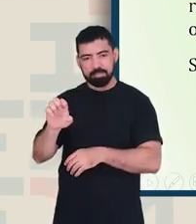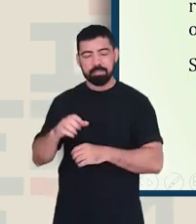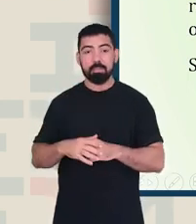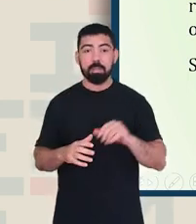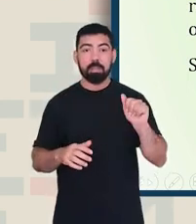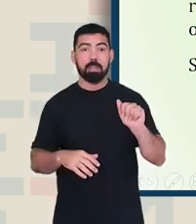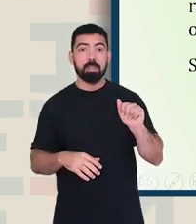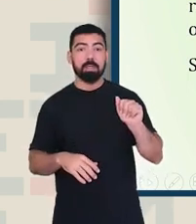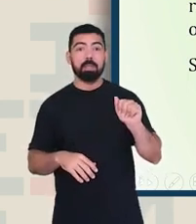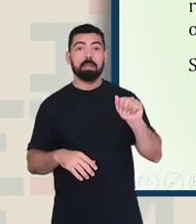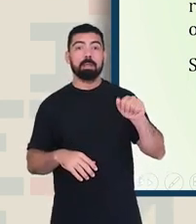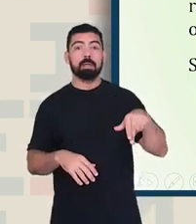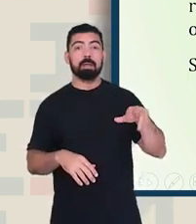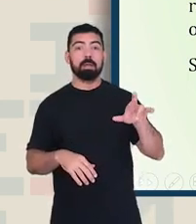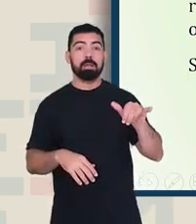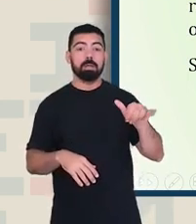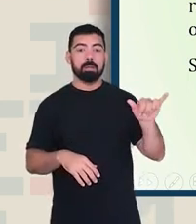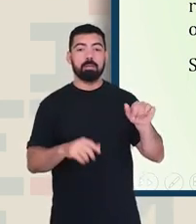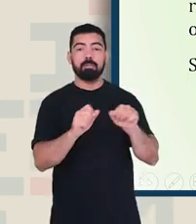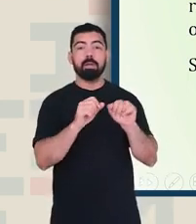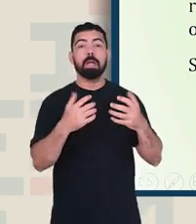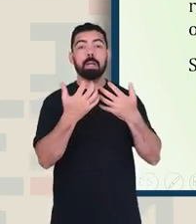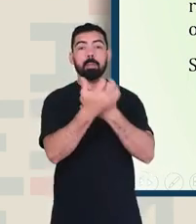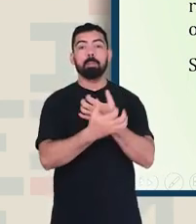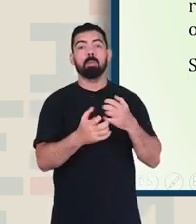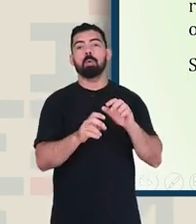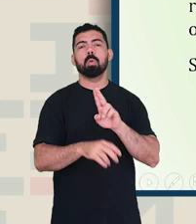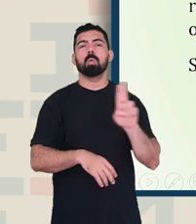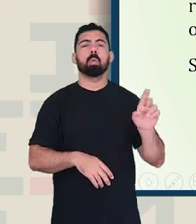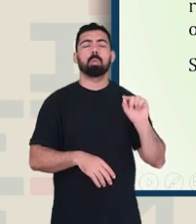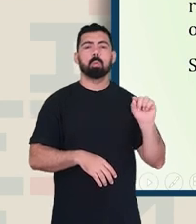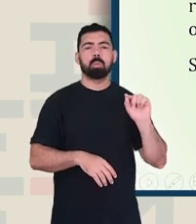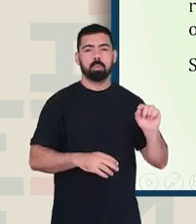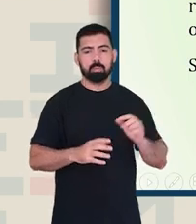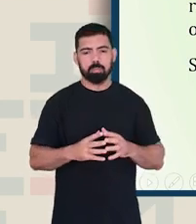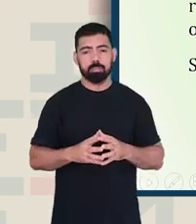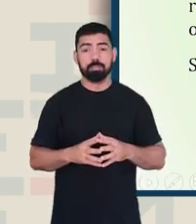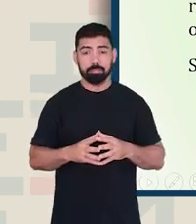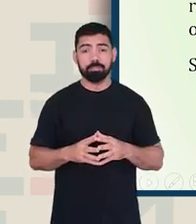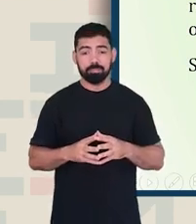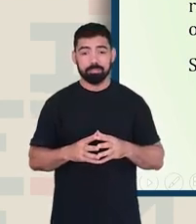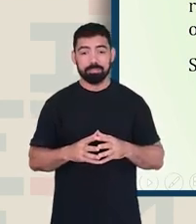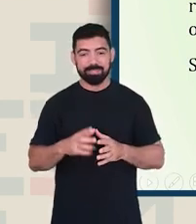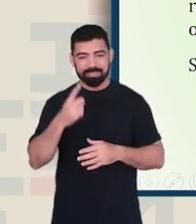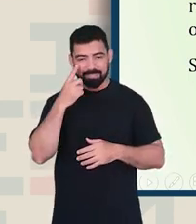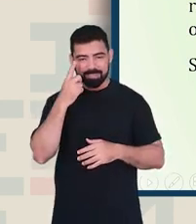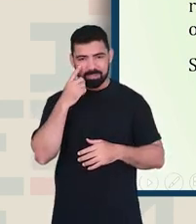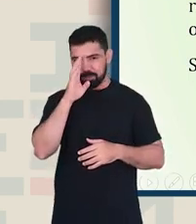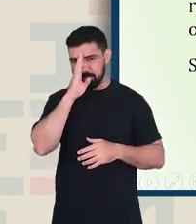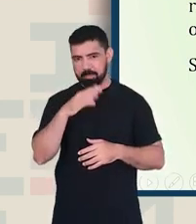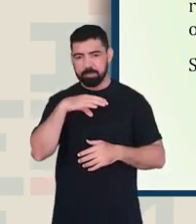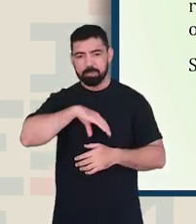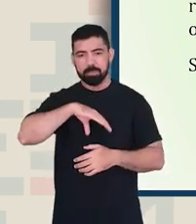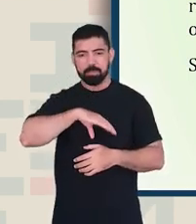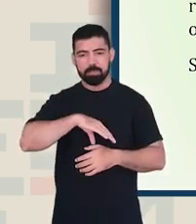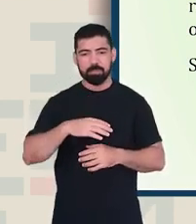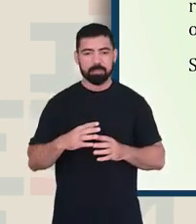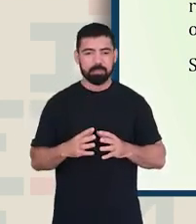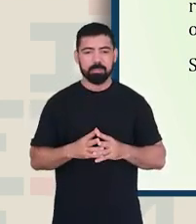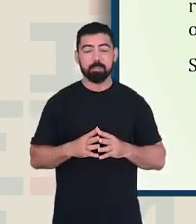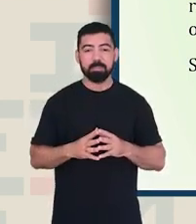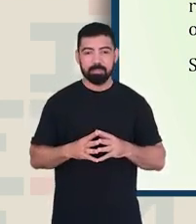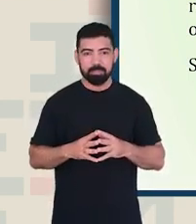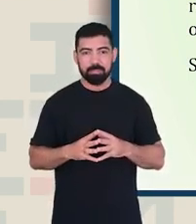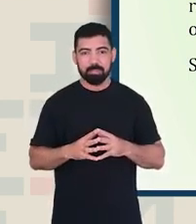momentos, fez uma música que chama, não vou ler em francês, diretamente em português, ou no meu